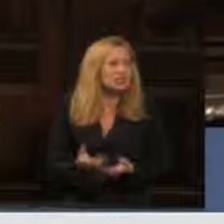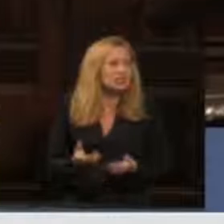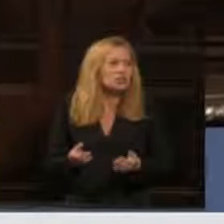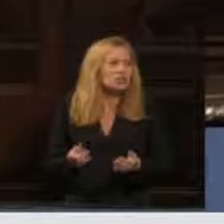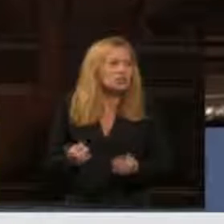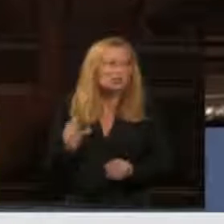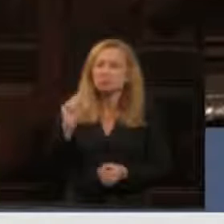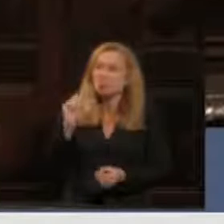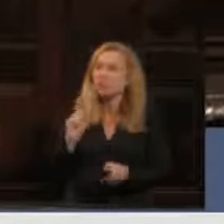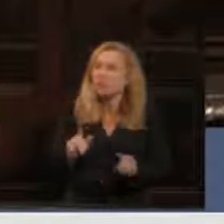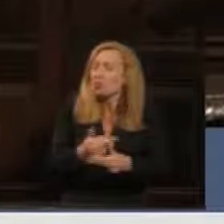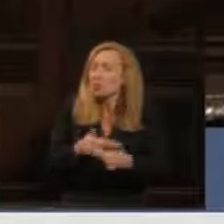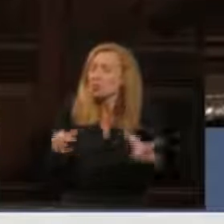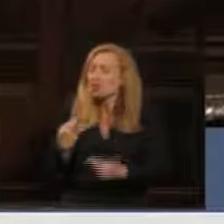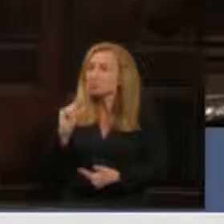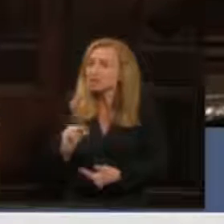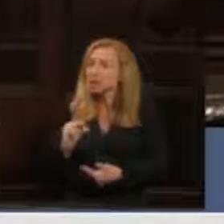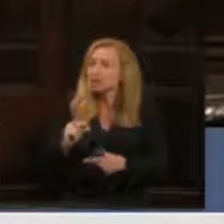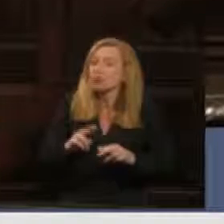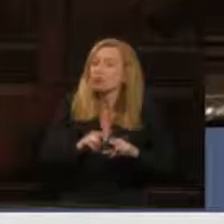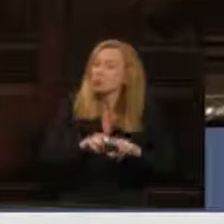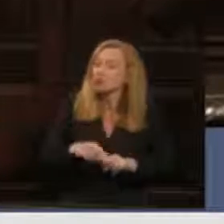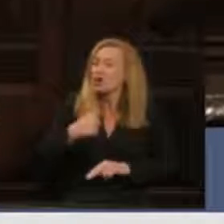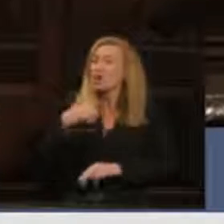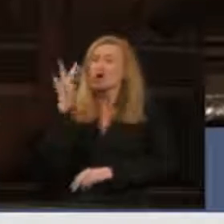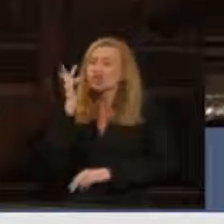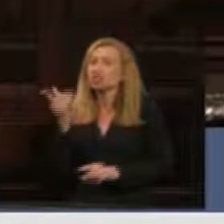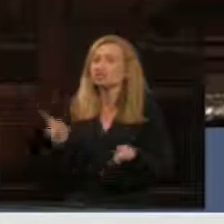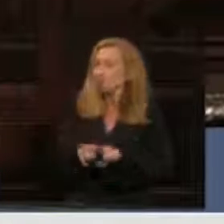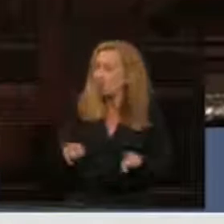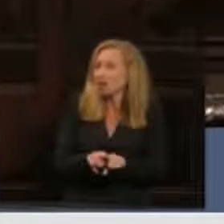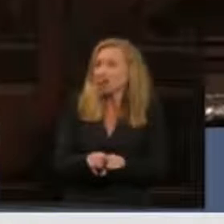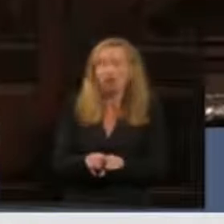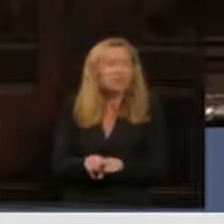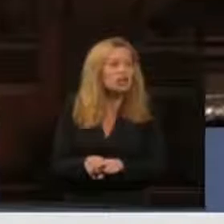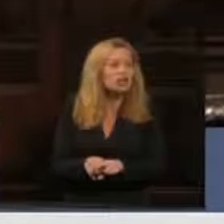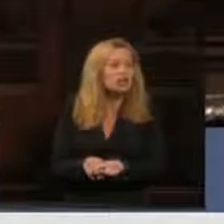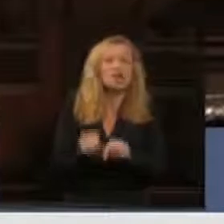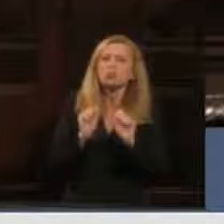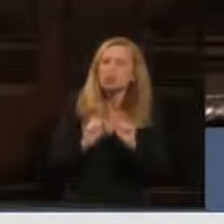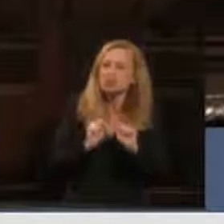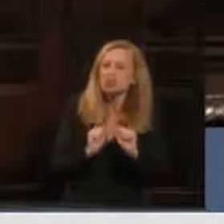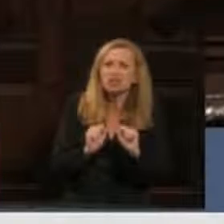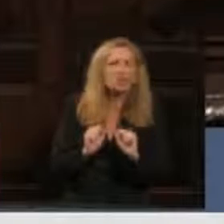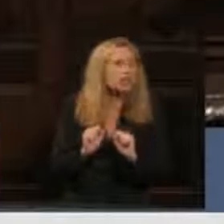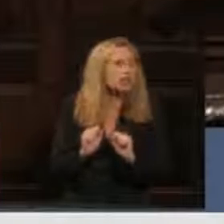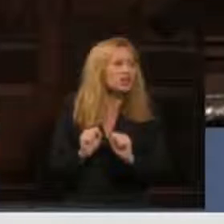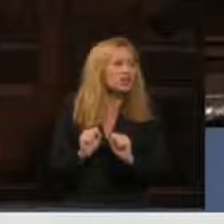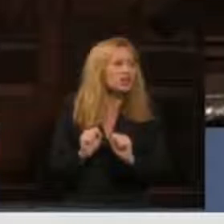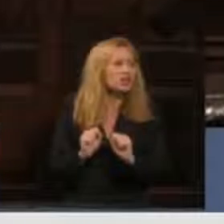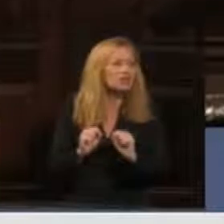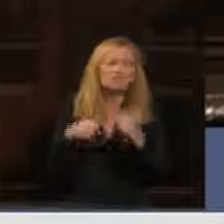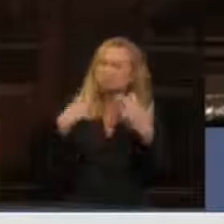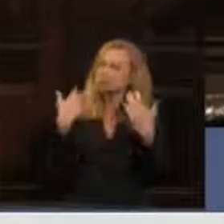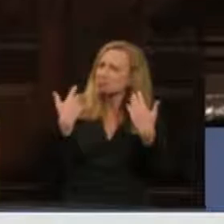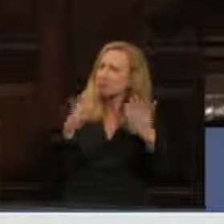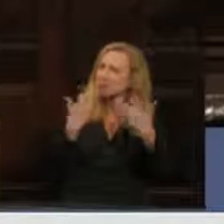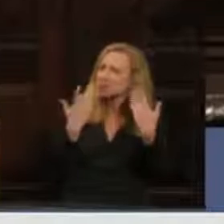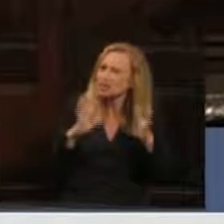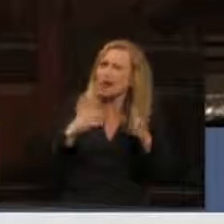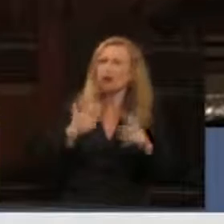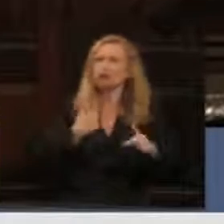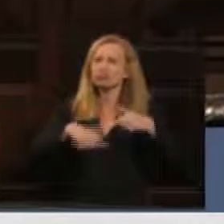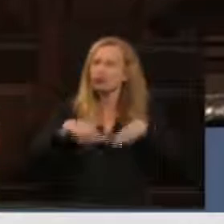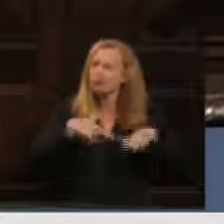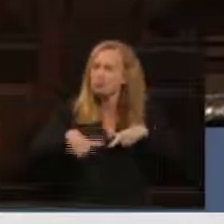menores. Por isso que eu achei que também a gente devia louvar o trabalho, a dedicação,